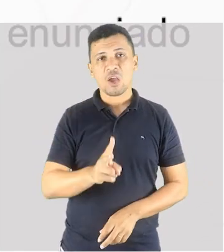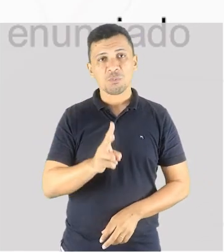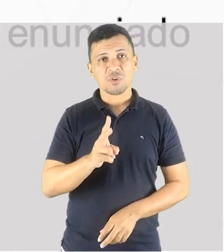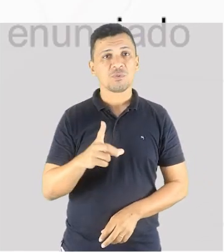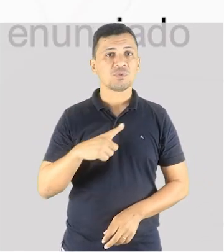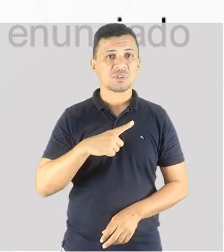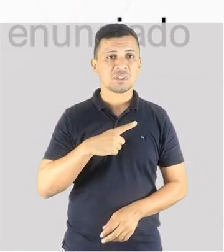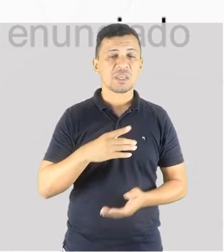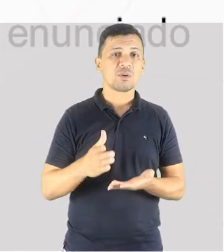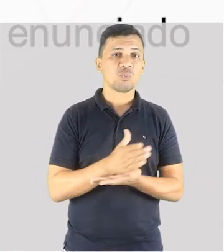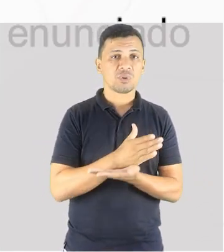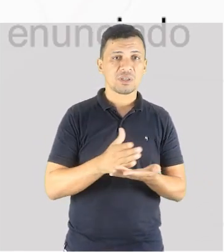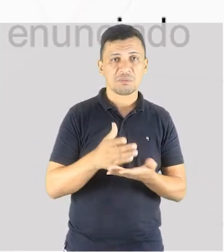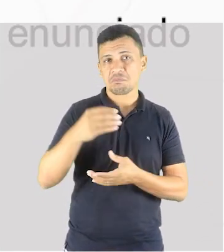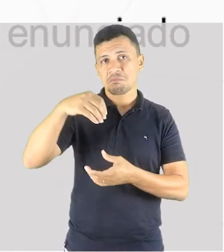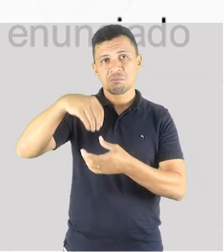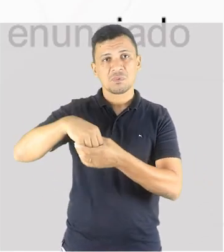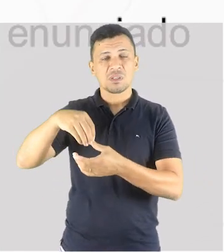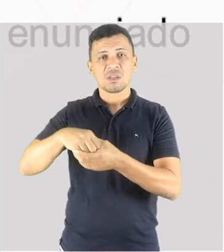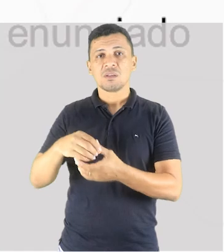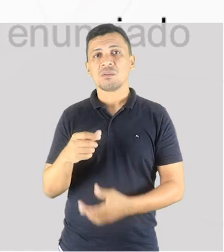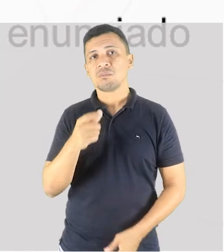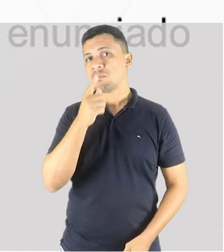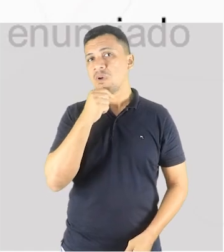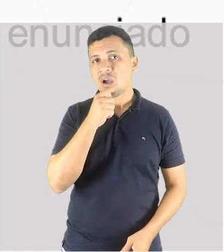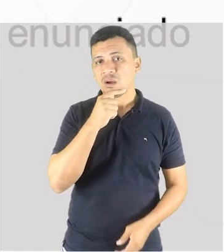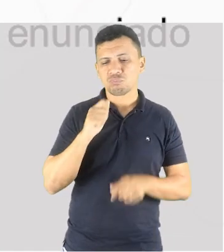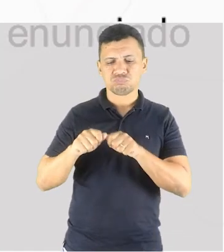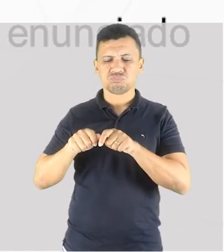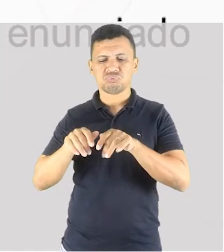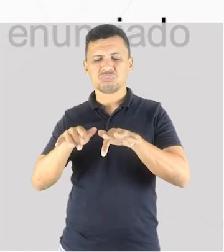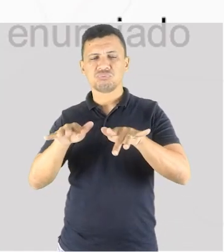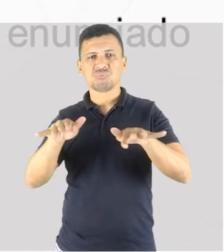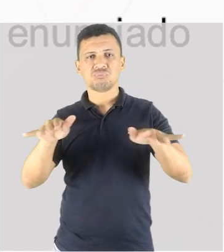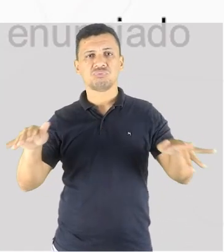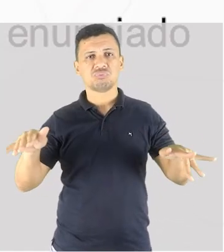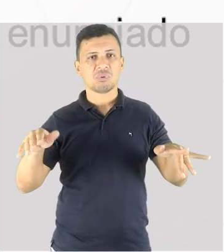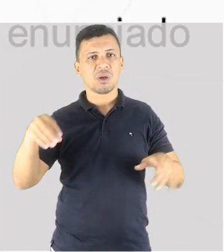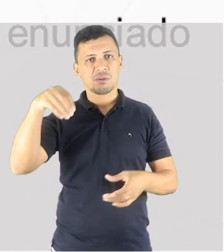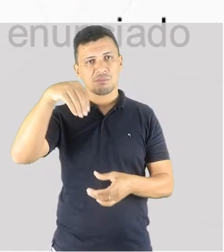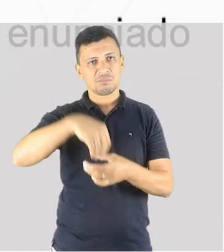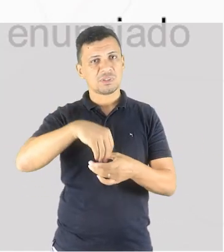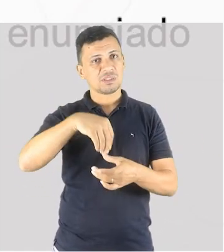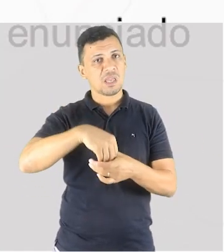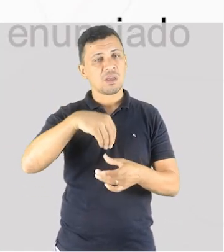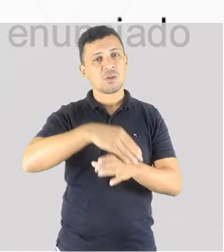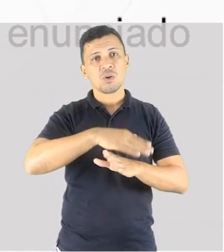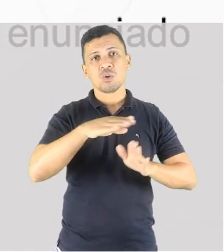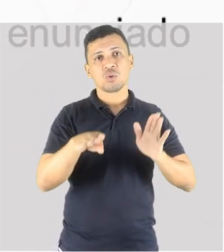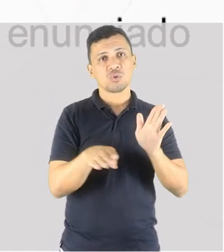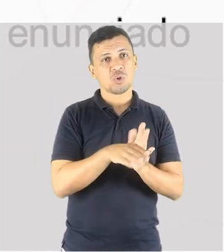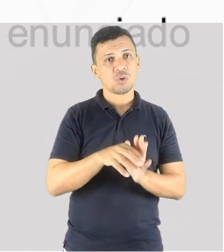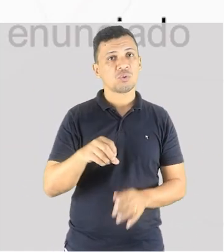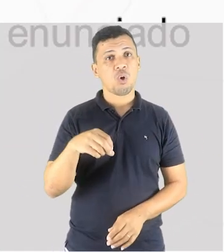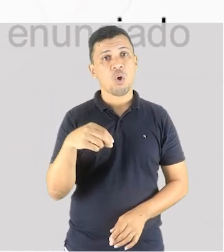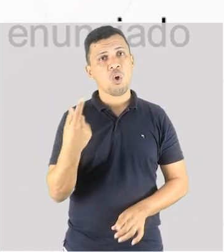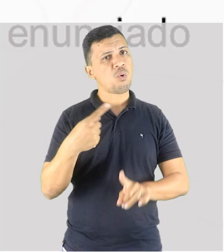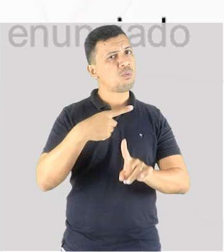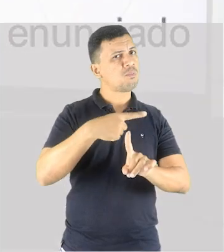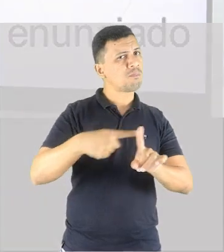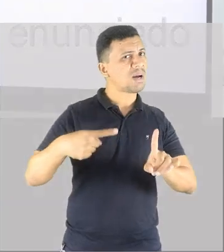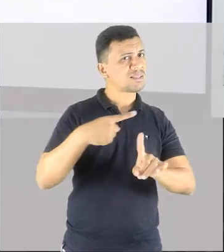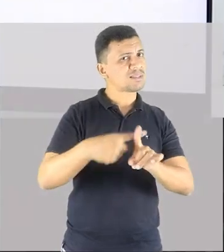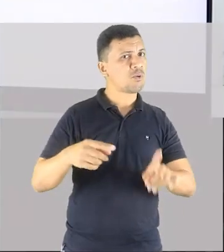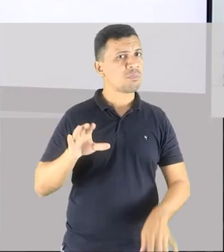exercida pelos fluidos em corpos submersos, totalmente ou mais ou